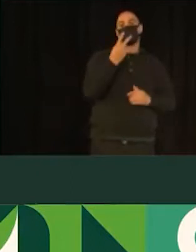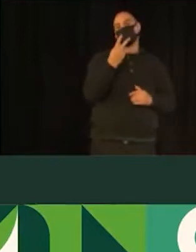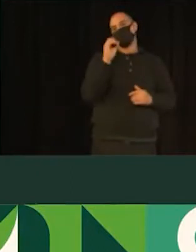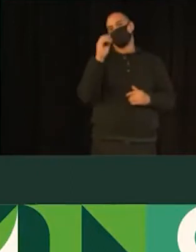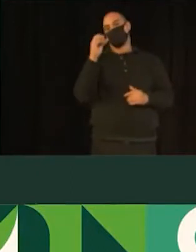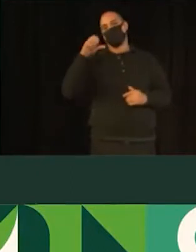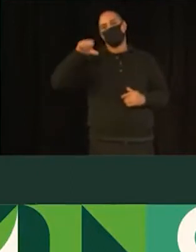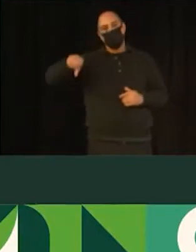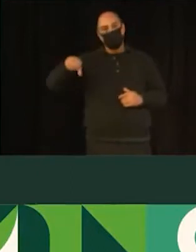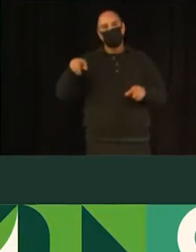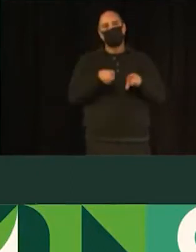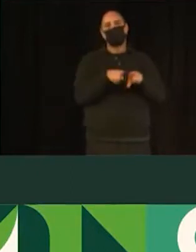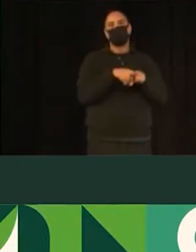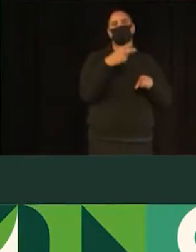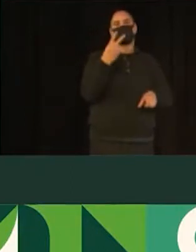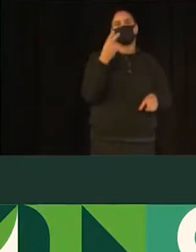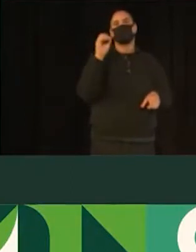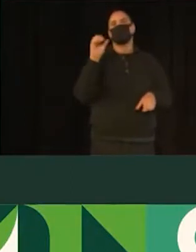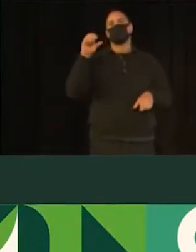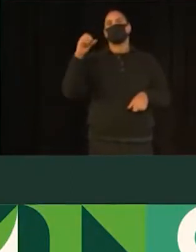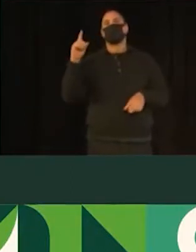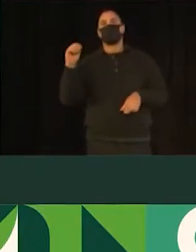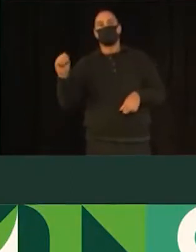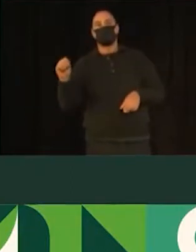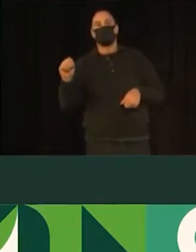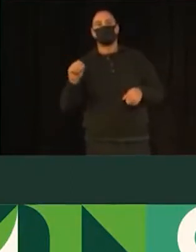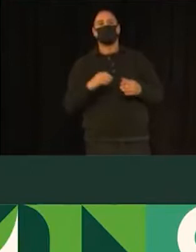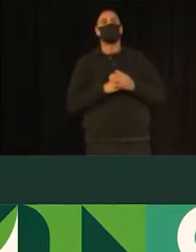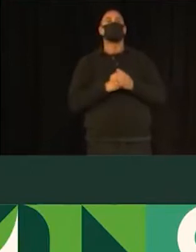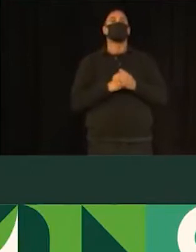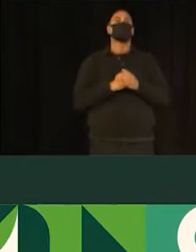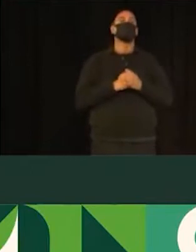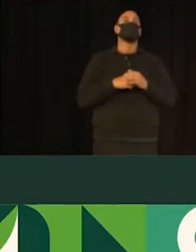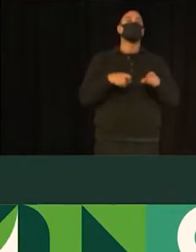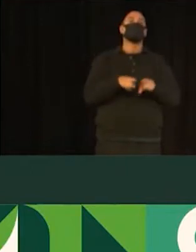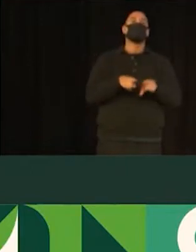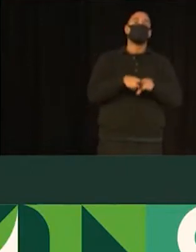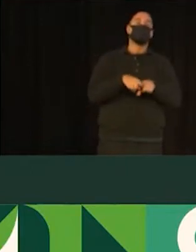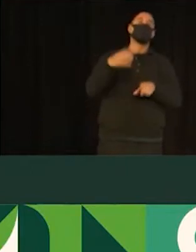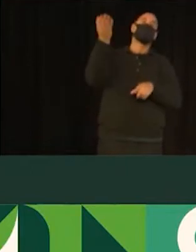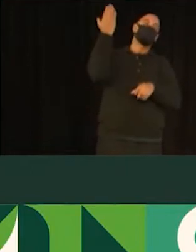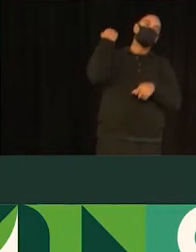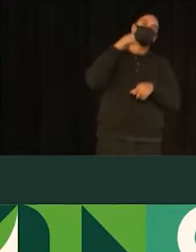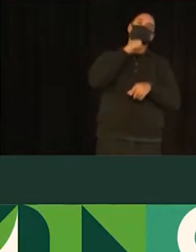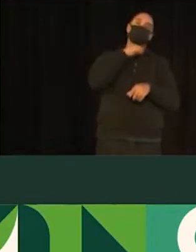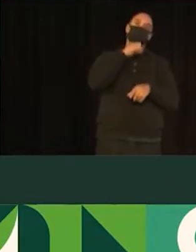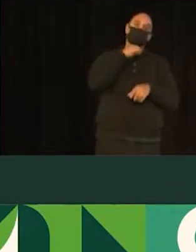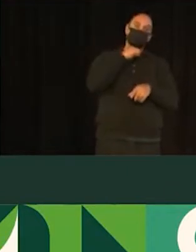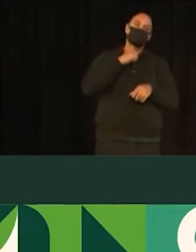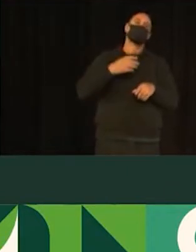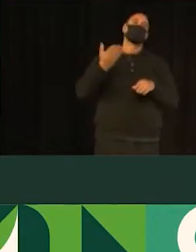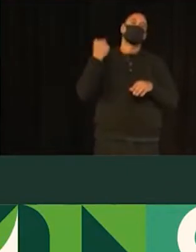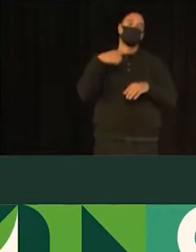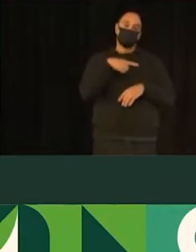gente também teve um estudo em 1992, né, na época do prefeito Hugo Simões Lagranha, também ligando